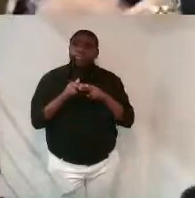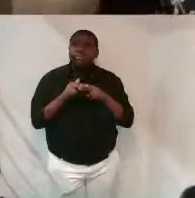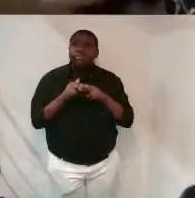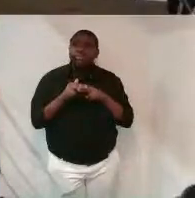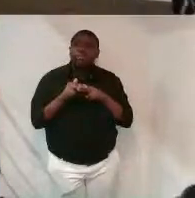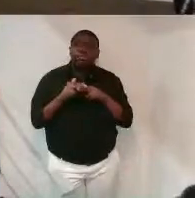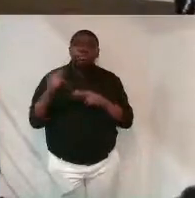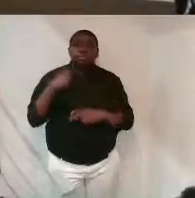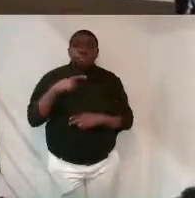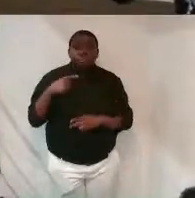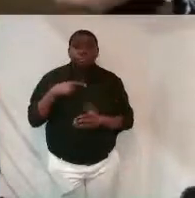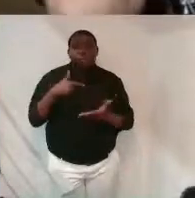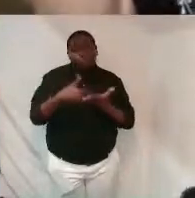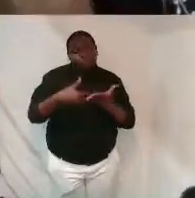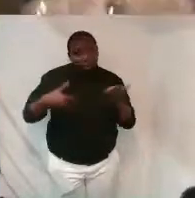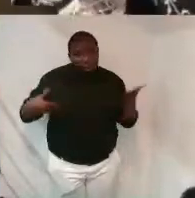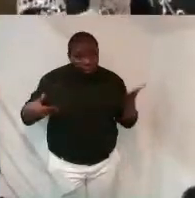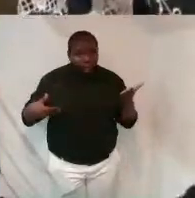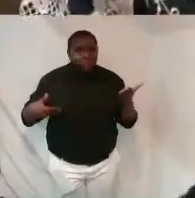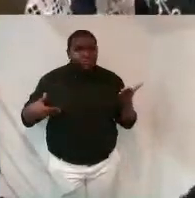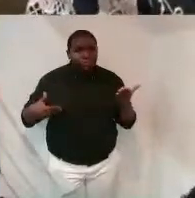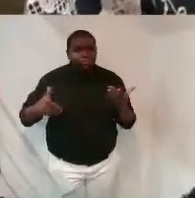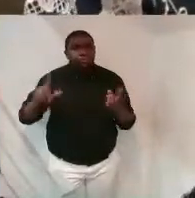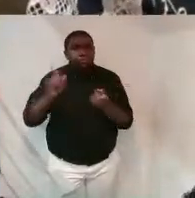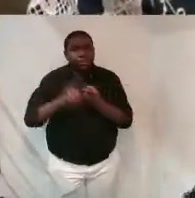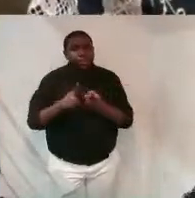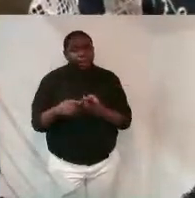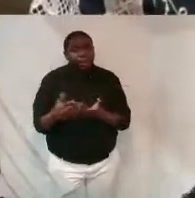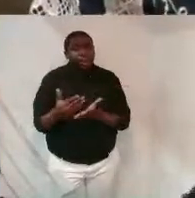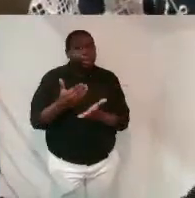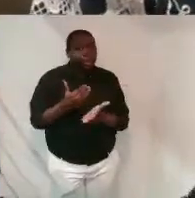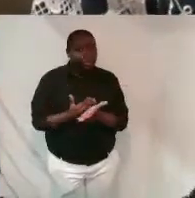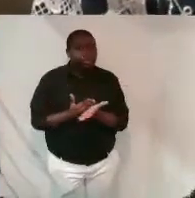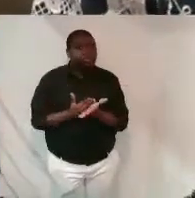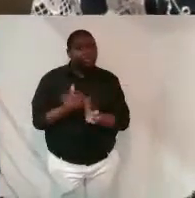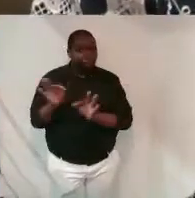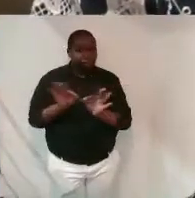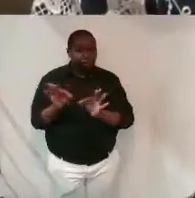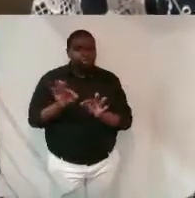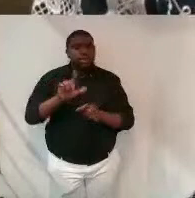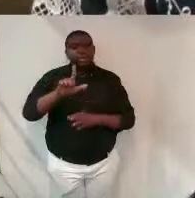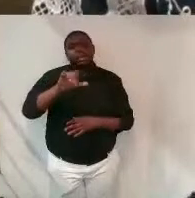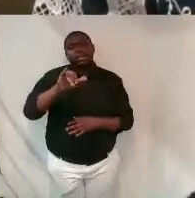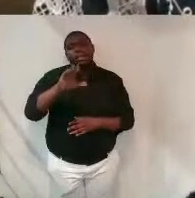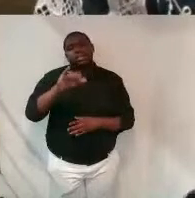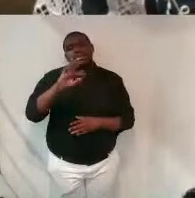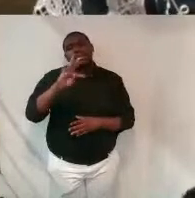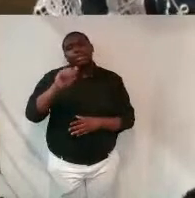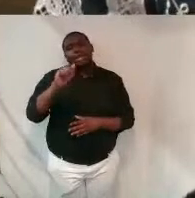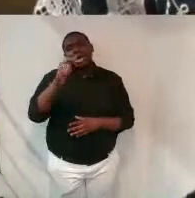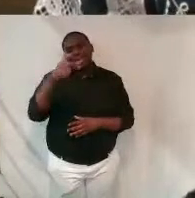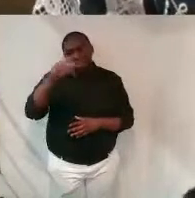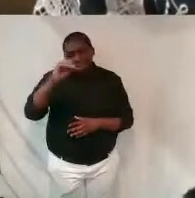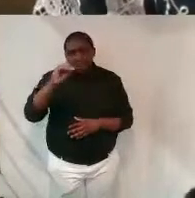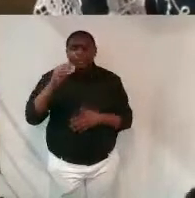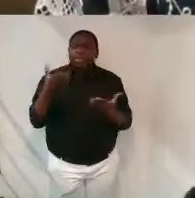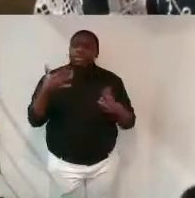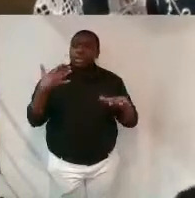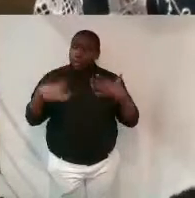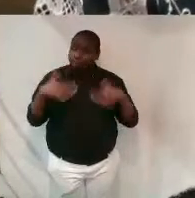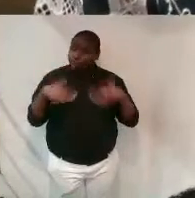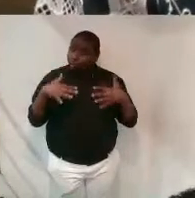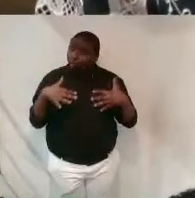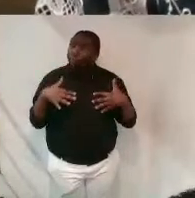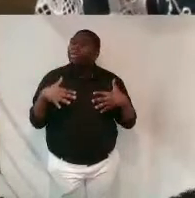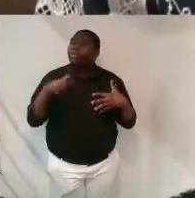a celebração de contrato de concessão e prévia licitação. Esse movimento de desestatização